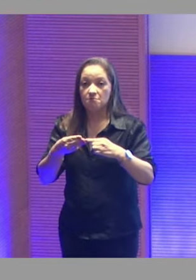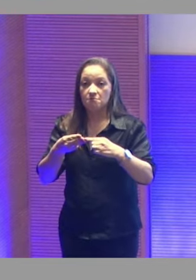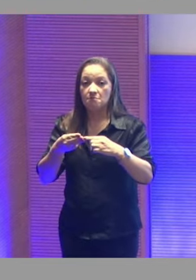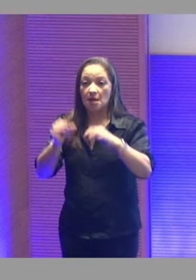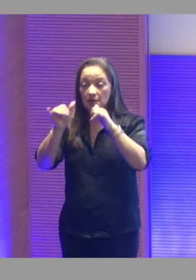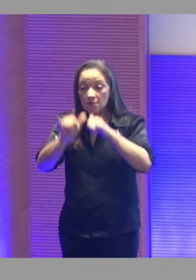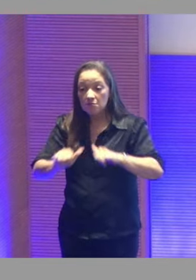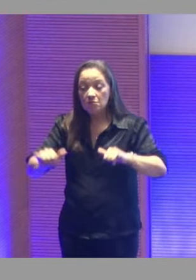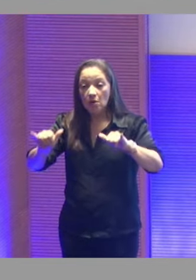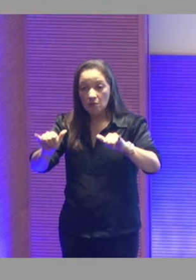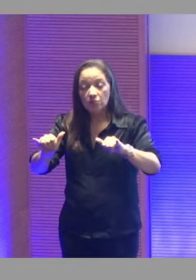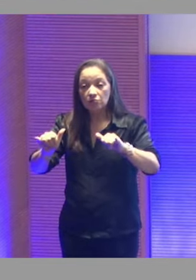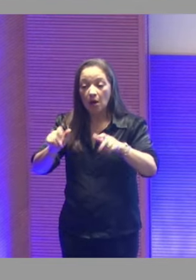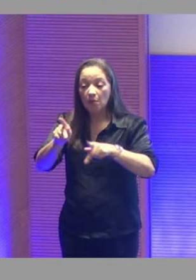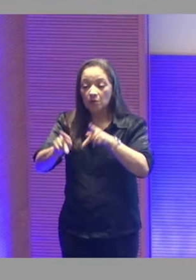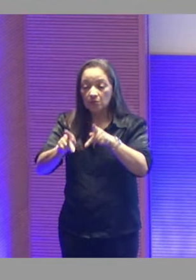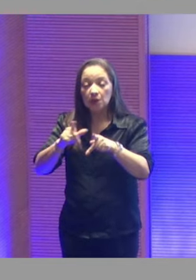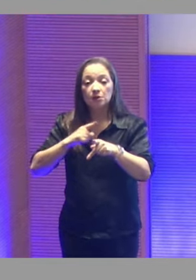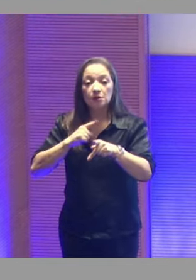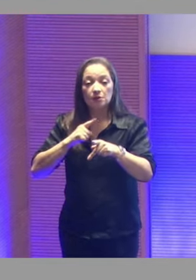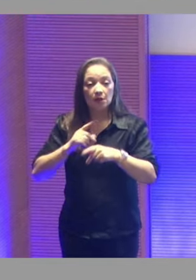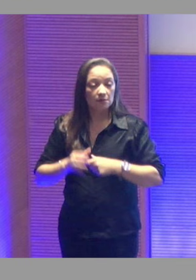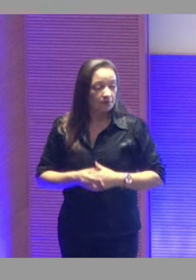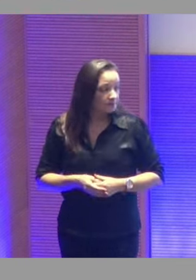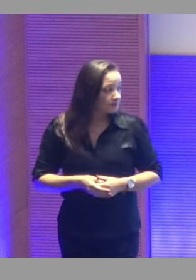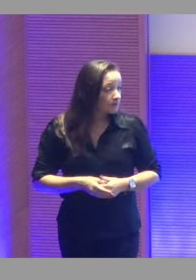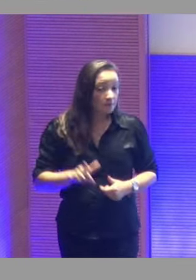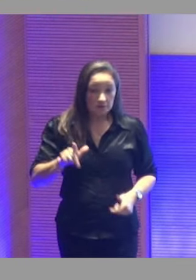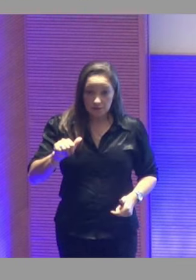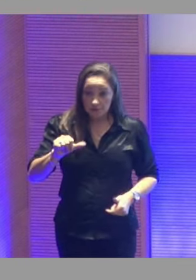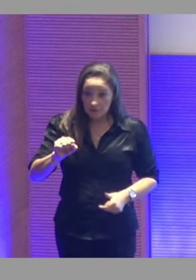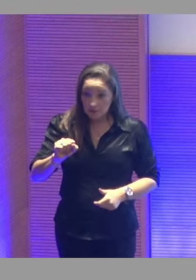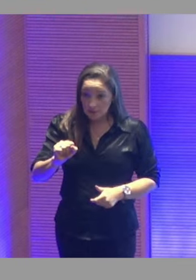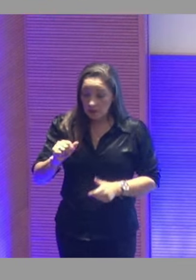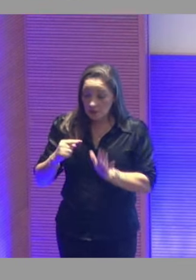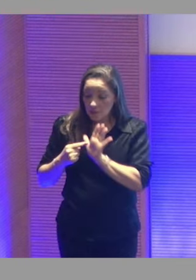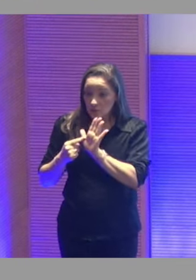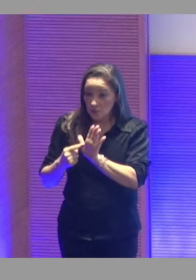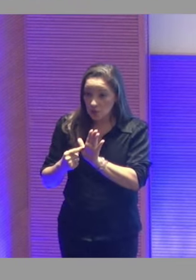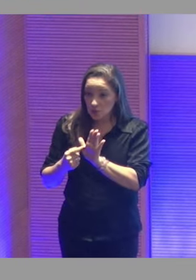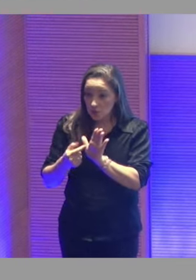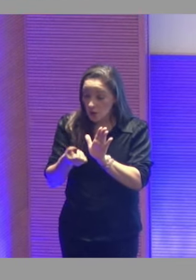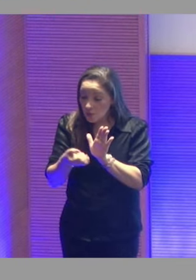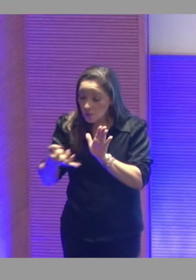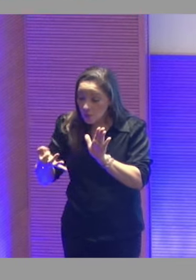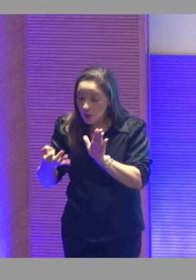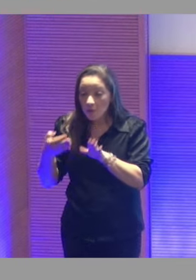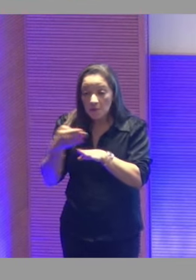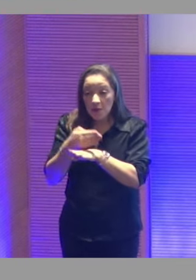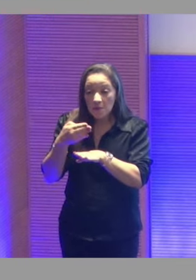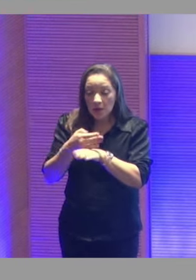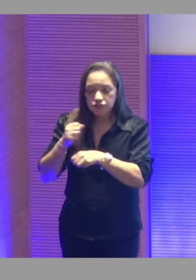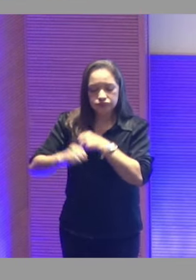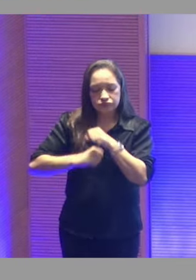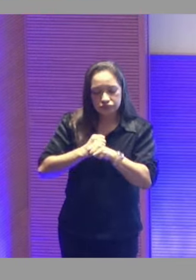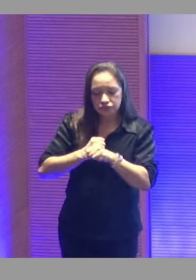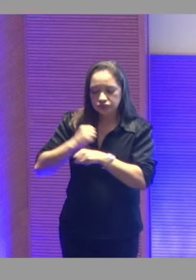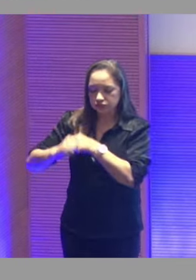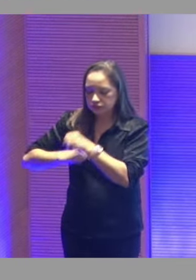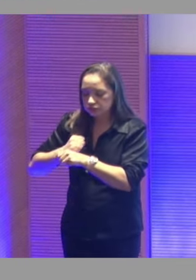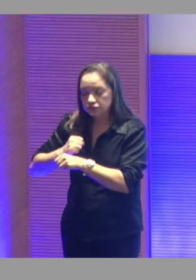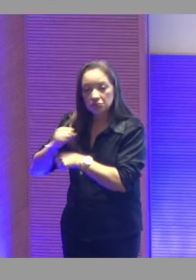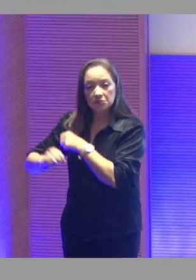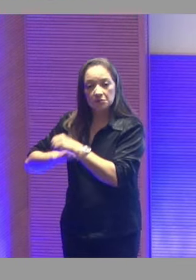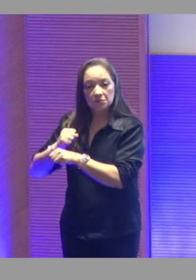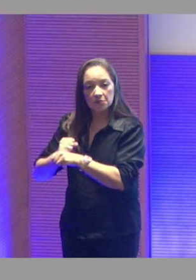Então a gente tem tido um crescente aumento o Lucas mostrou para vocês no número de membros ano a ano isso pode significar que as organizações que